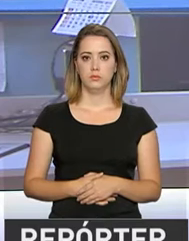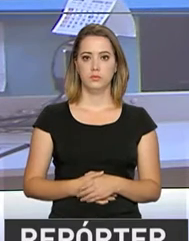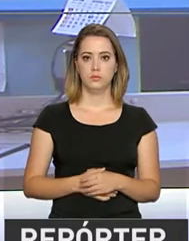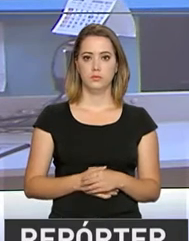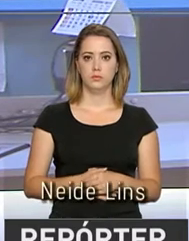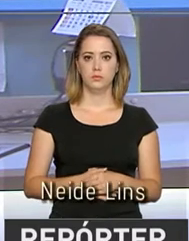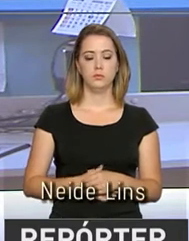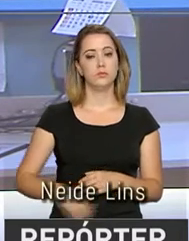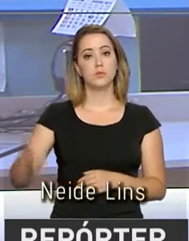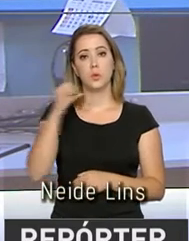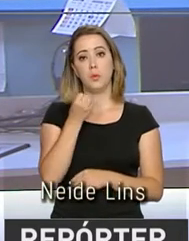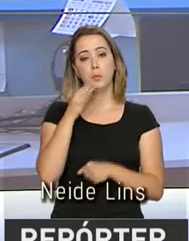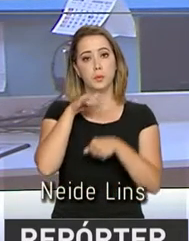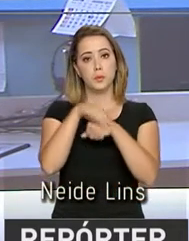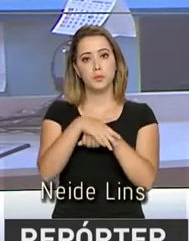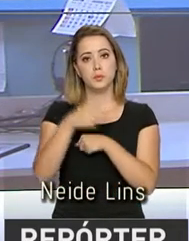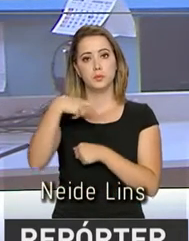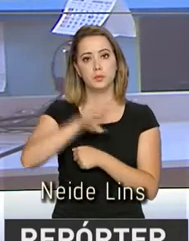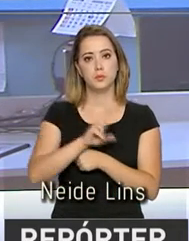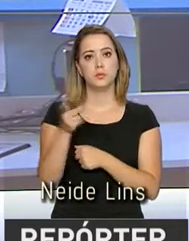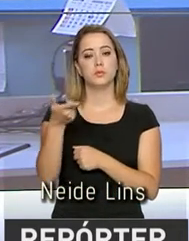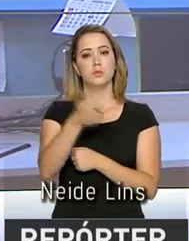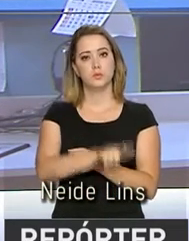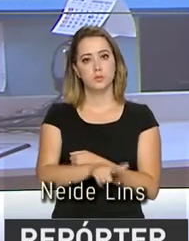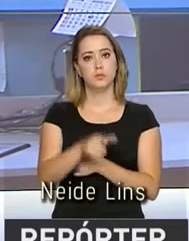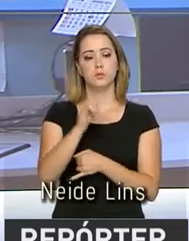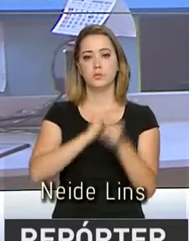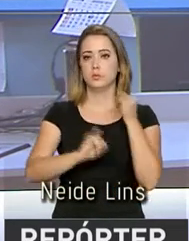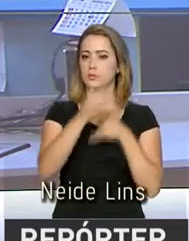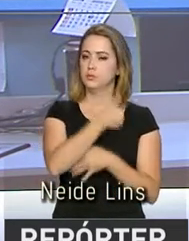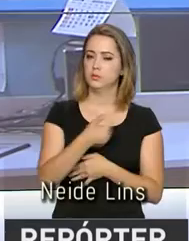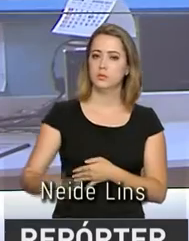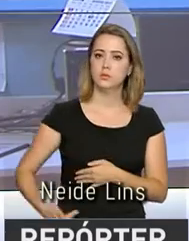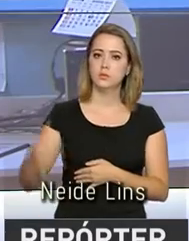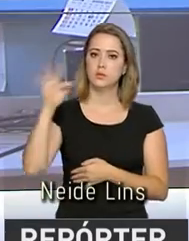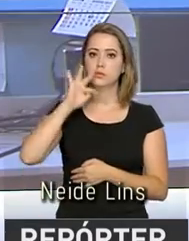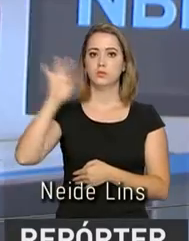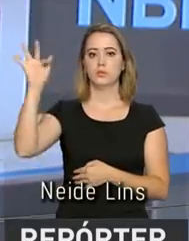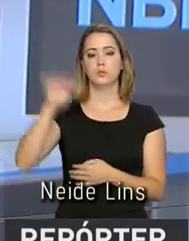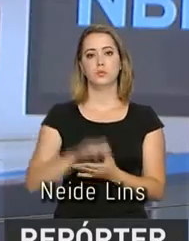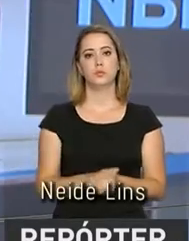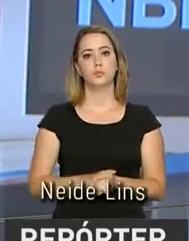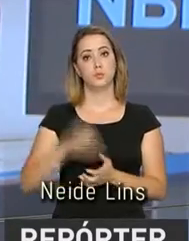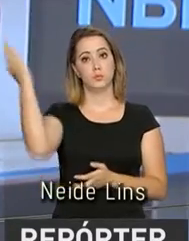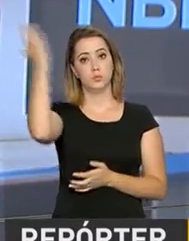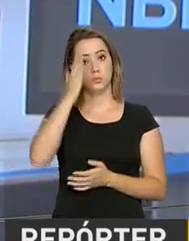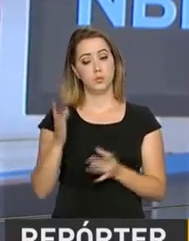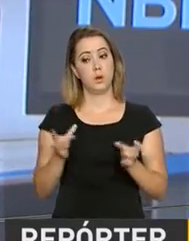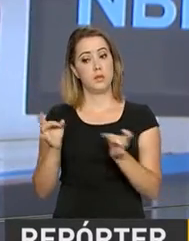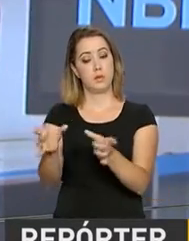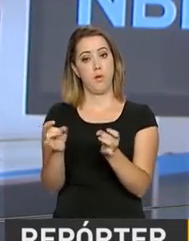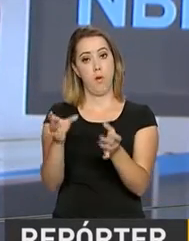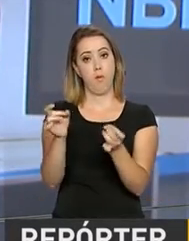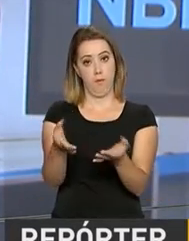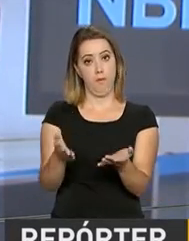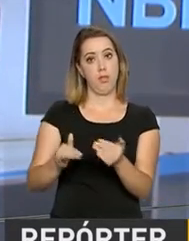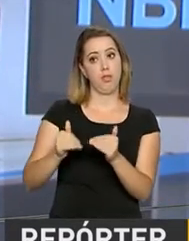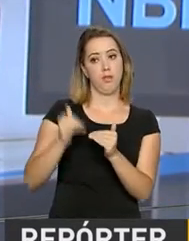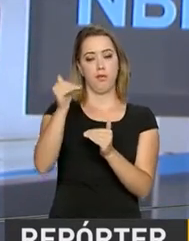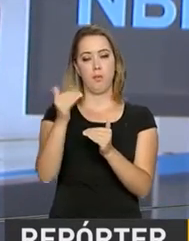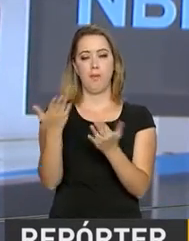olá boa noite o repórter mb está de volta com as notícias do governo federal o brasil exportou mais do que importou